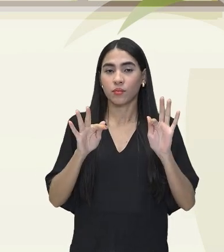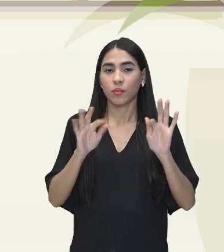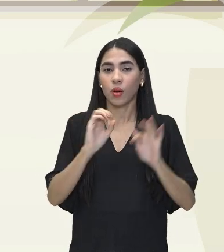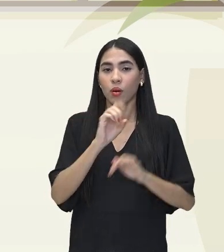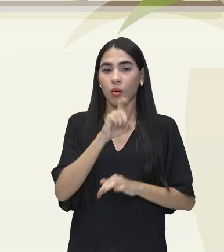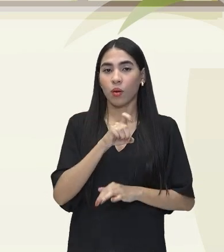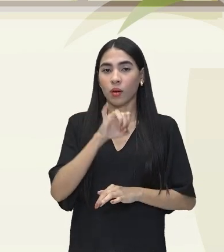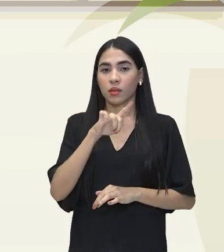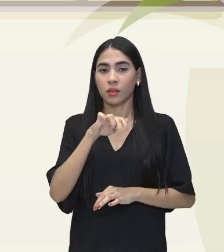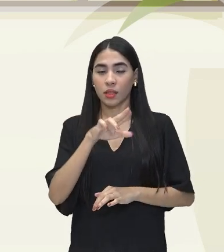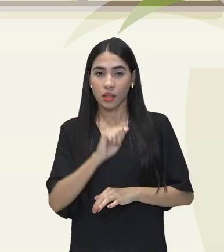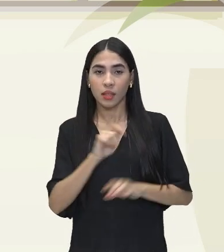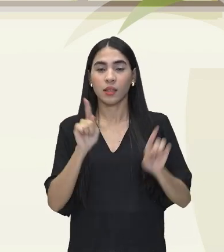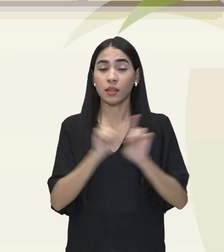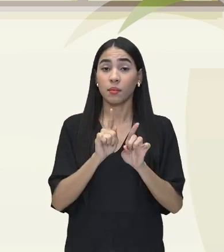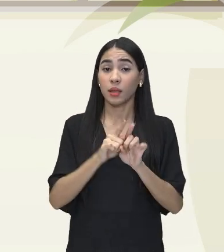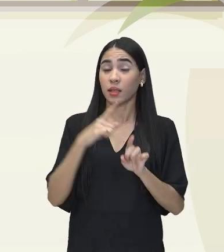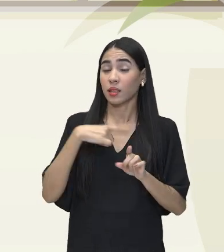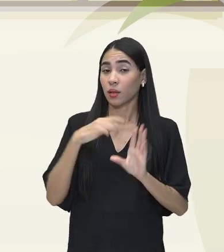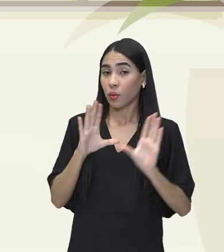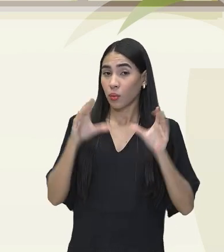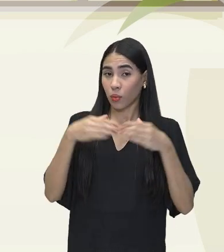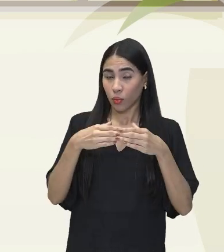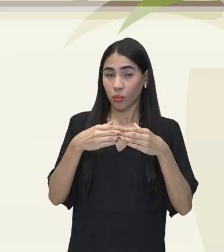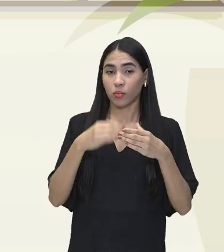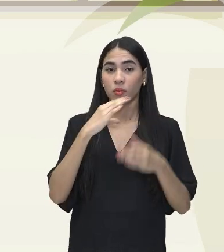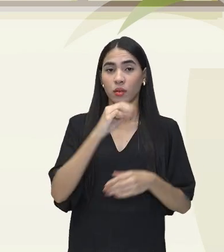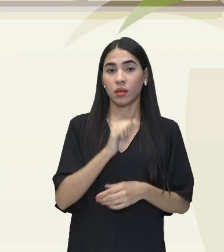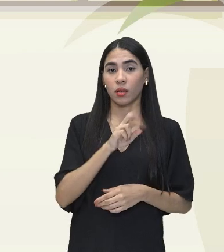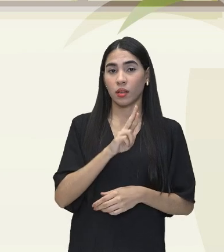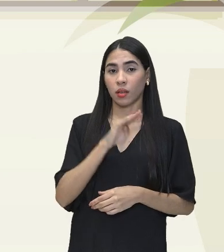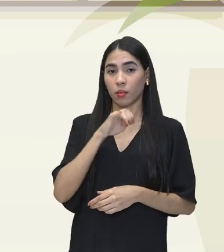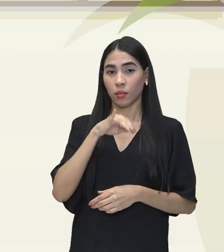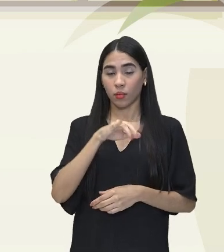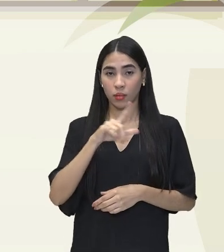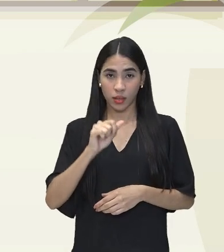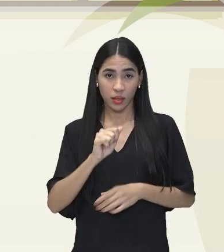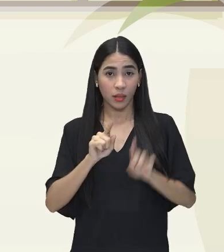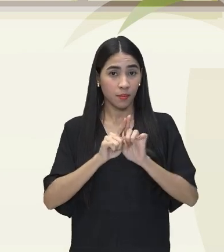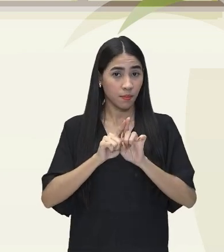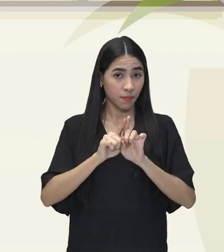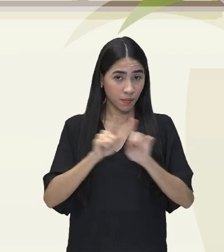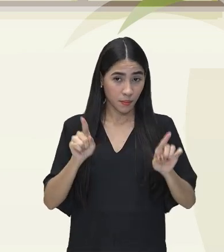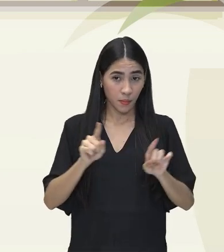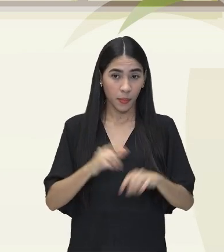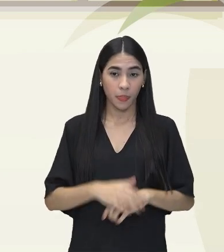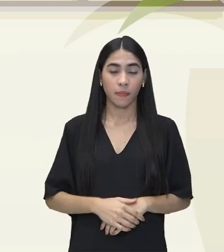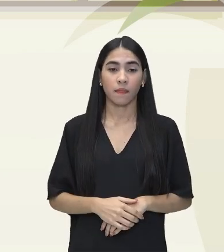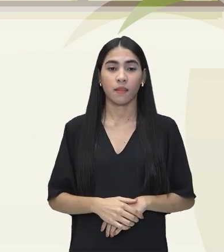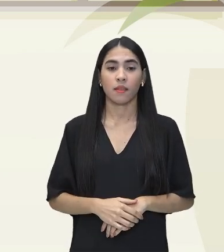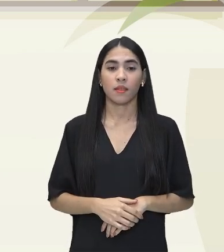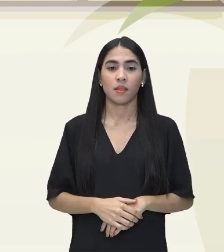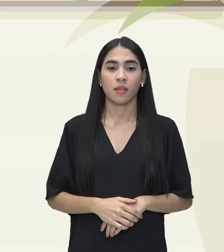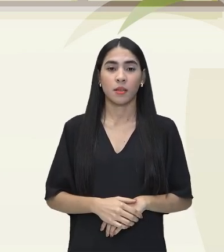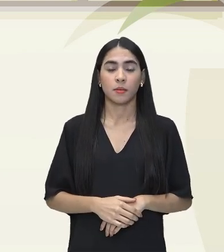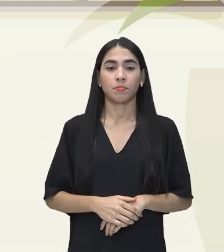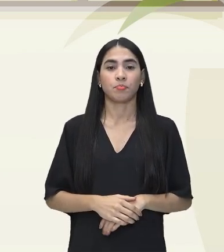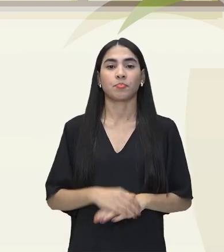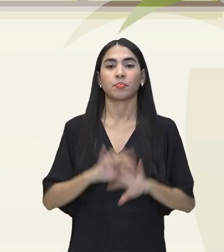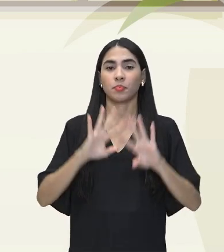Também possui o grupo carbonila. Só que nesses